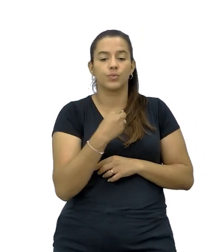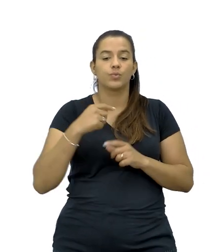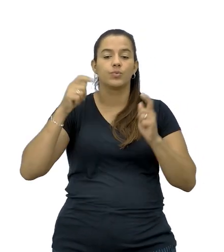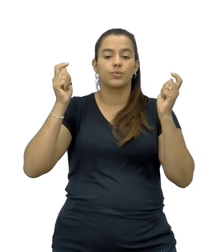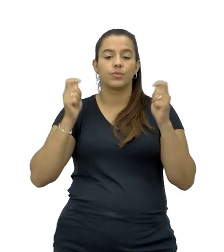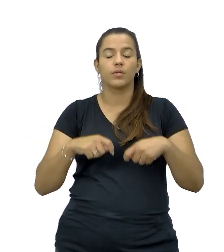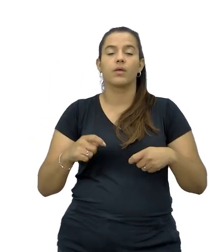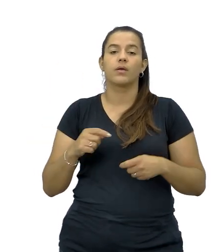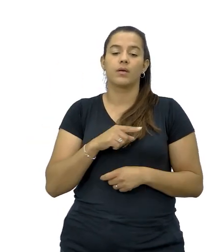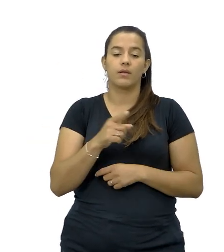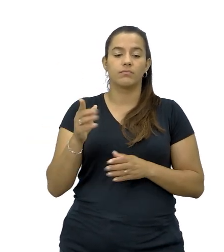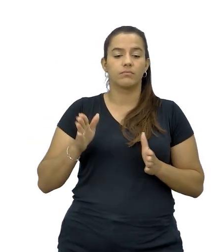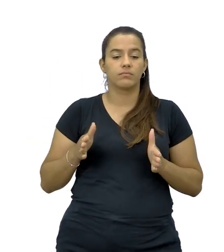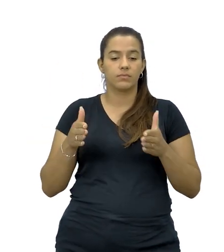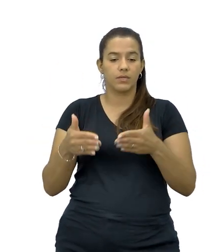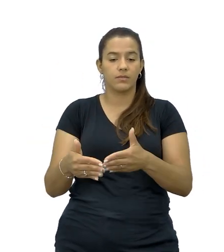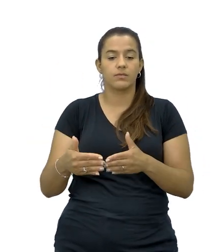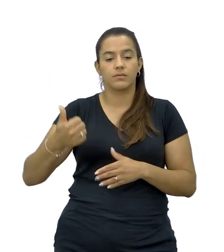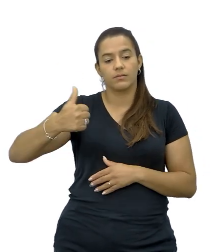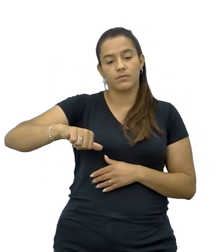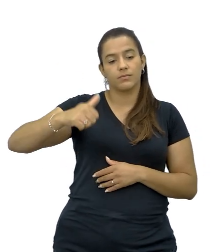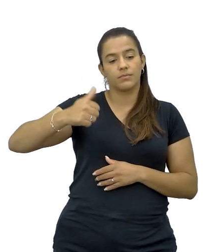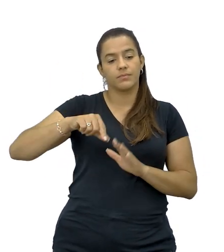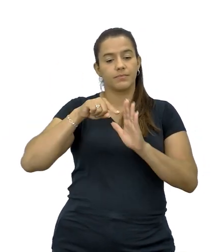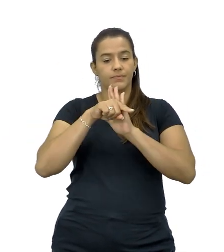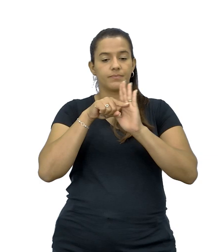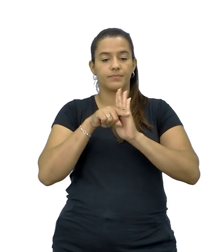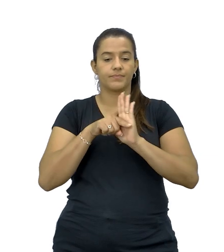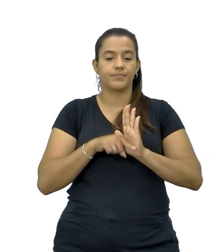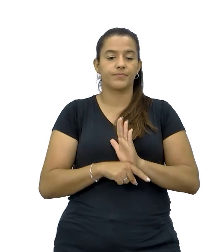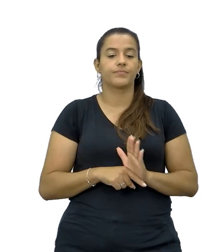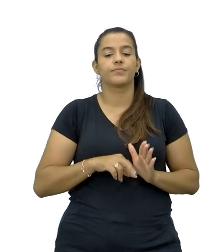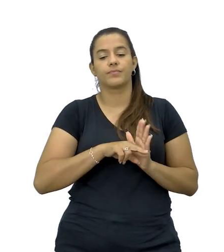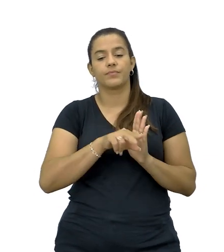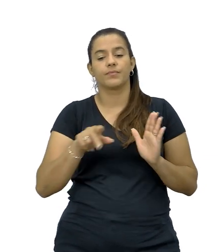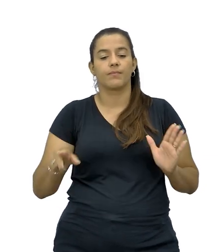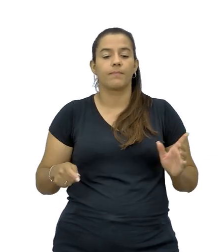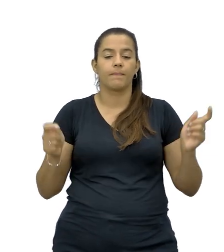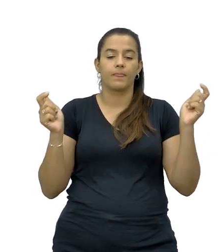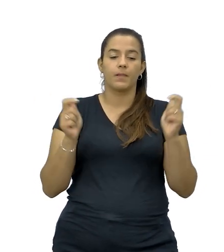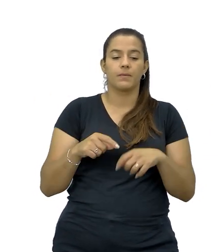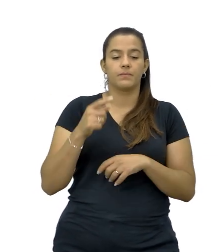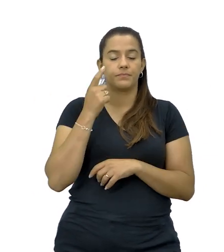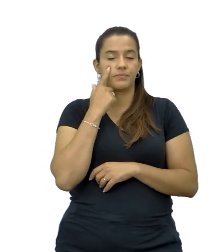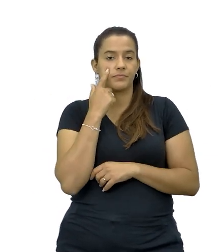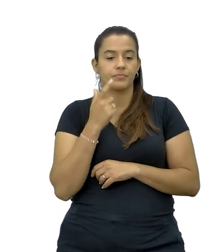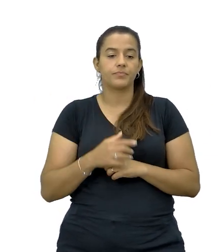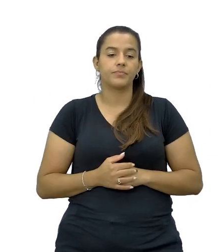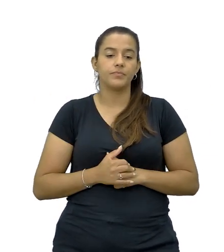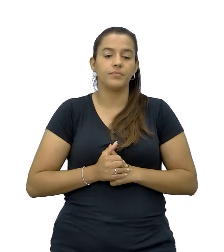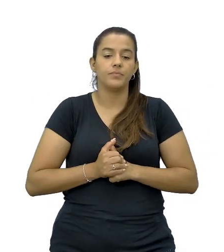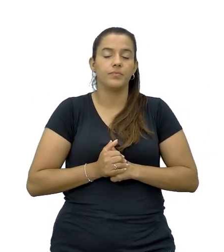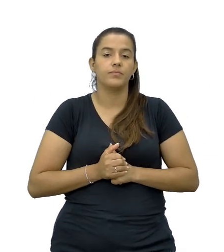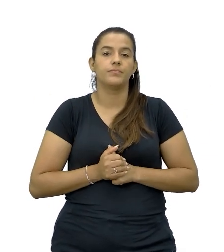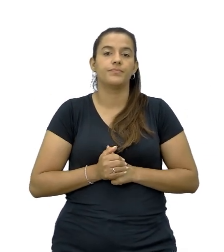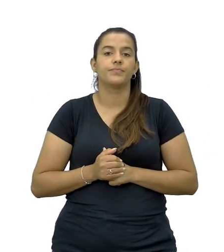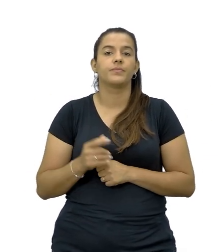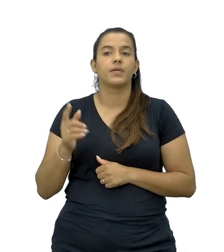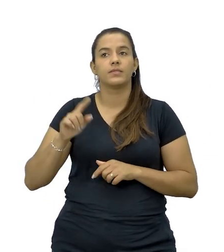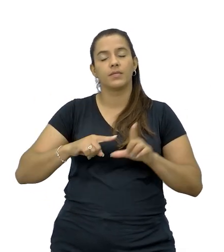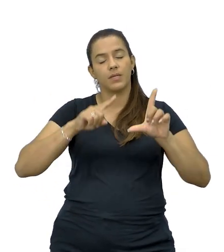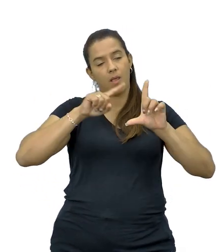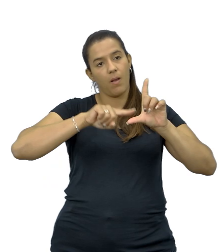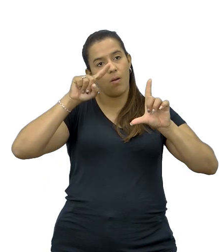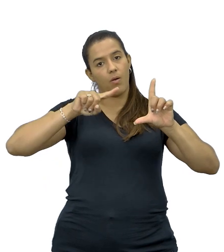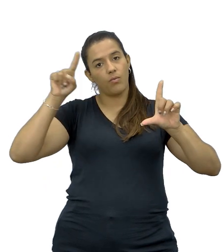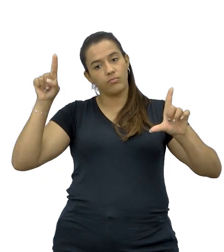forma, direcionar a avaliação diagnóstica de entrada, né, então ali eu observei que o índice, né,